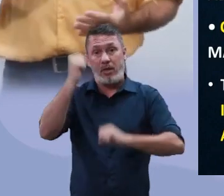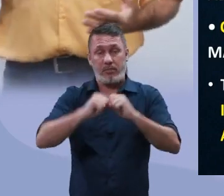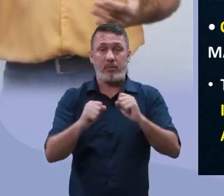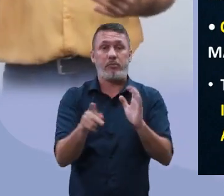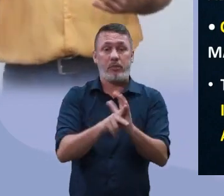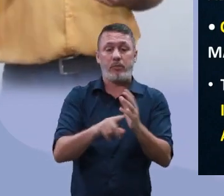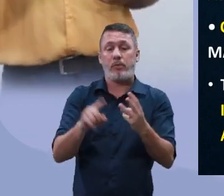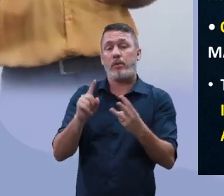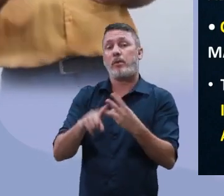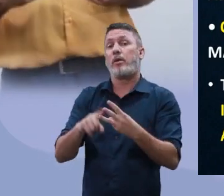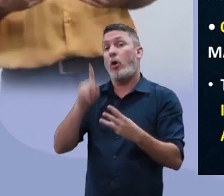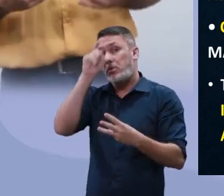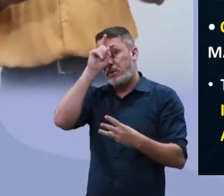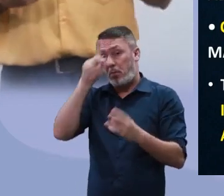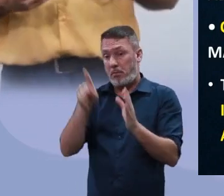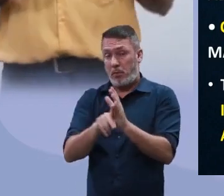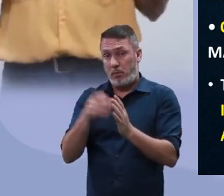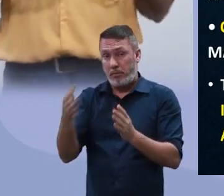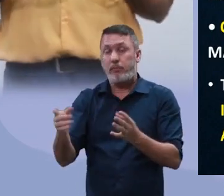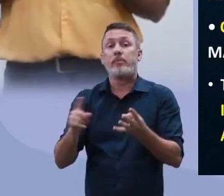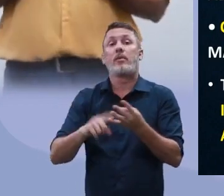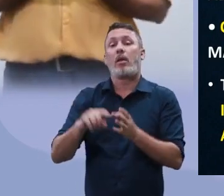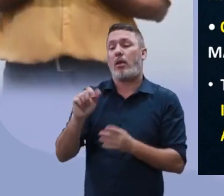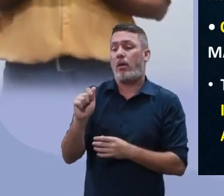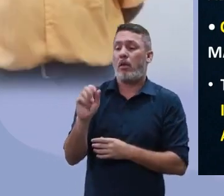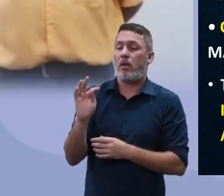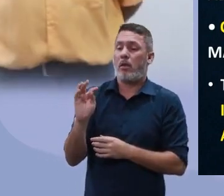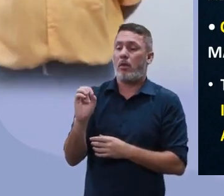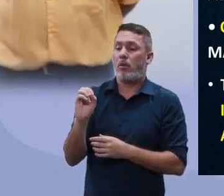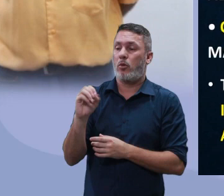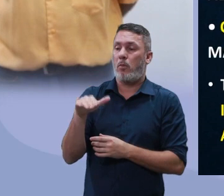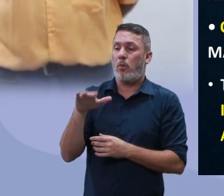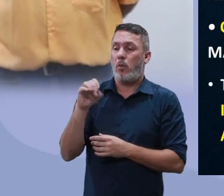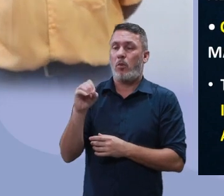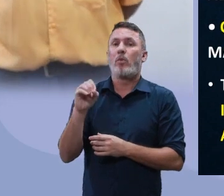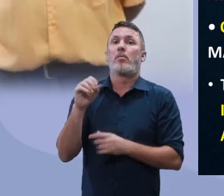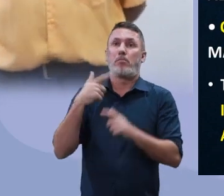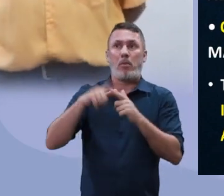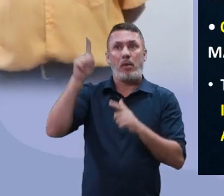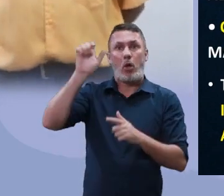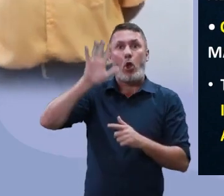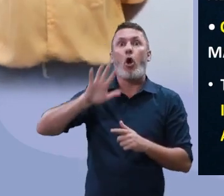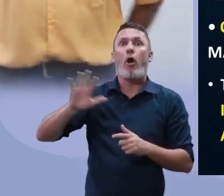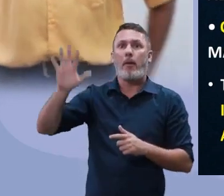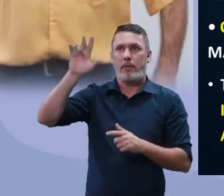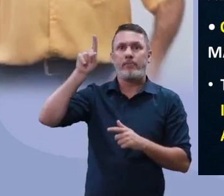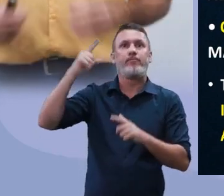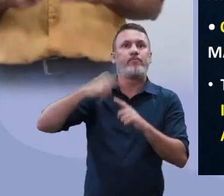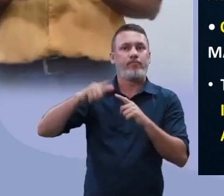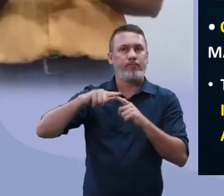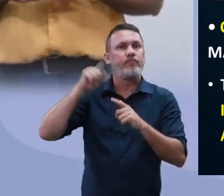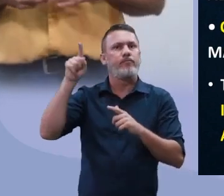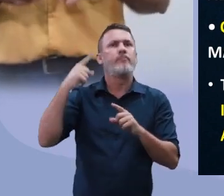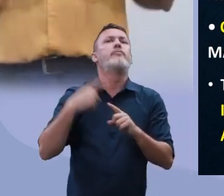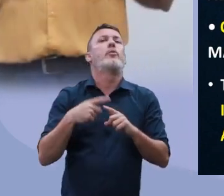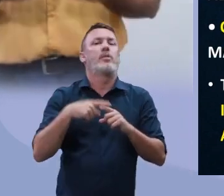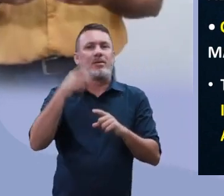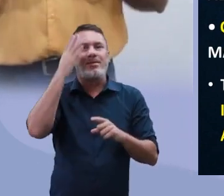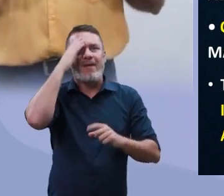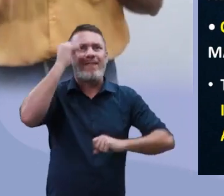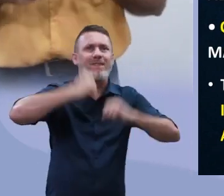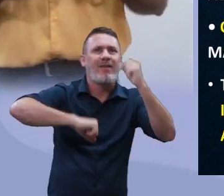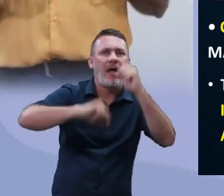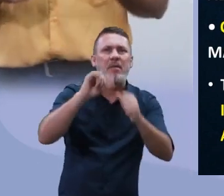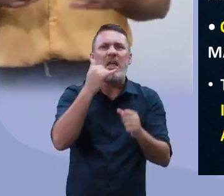lixo hospitalar, o lixo atômico, que é um problema que assola o continente europeu, uma vez que a